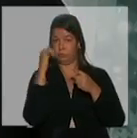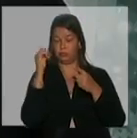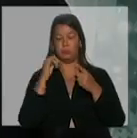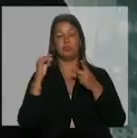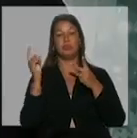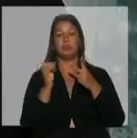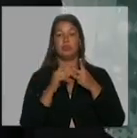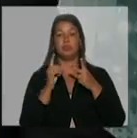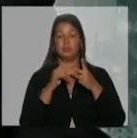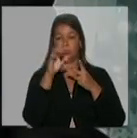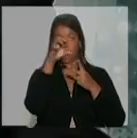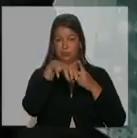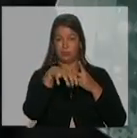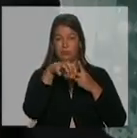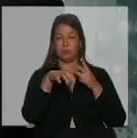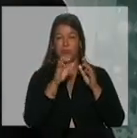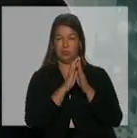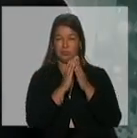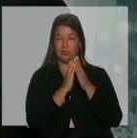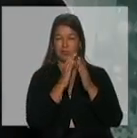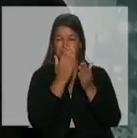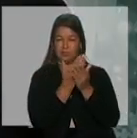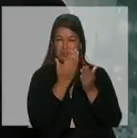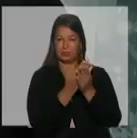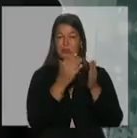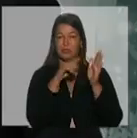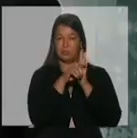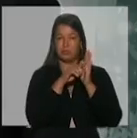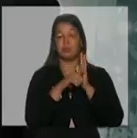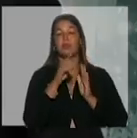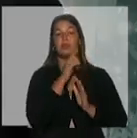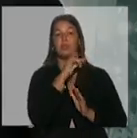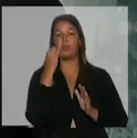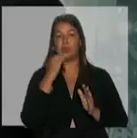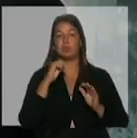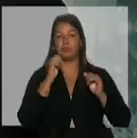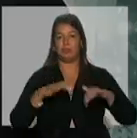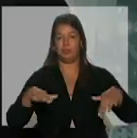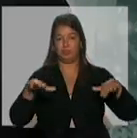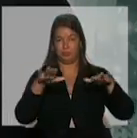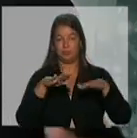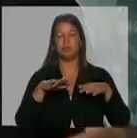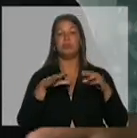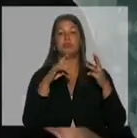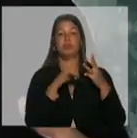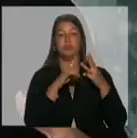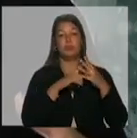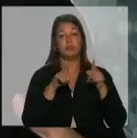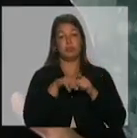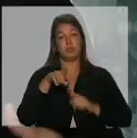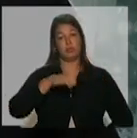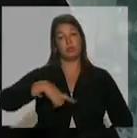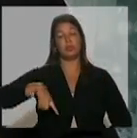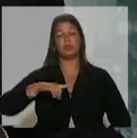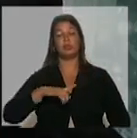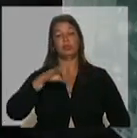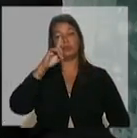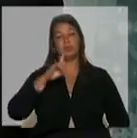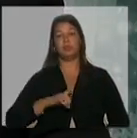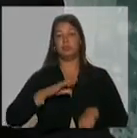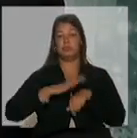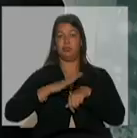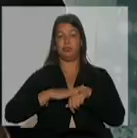elétrica, temos uma diretoria que trata de estudos econômicos, energéticos e ambientais, e temos a nossa diretoria, que trata